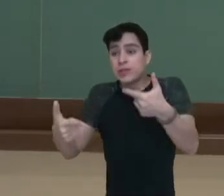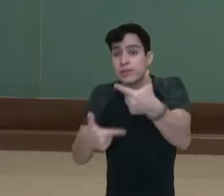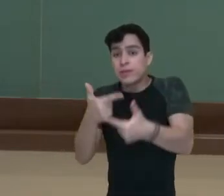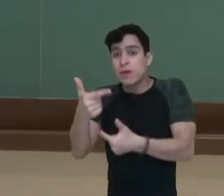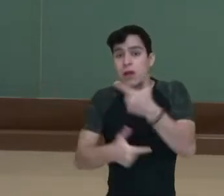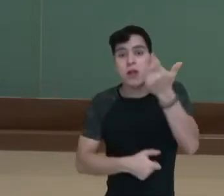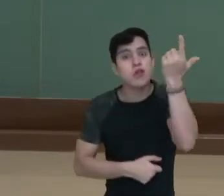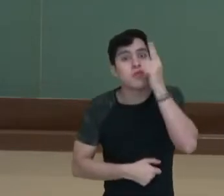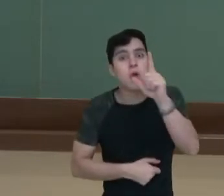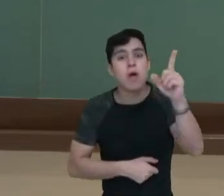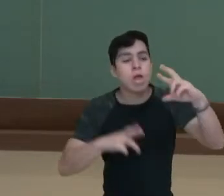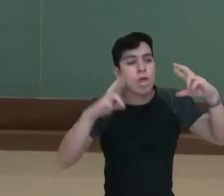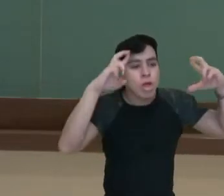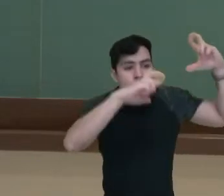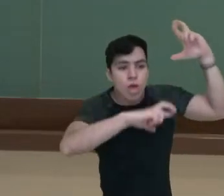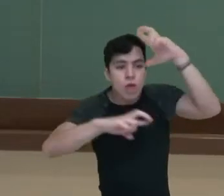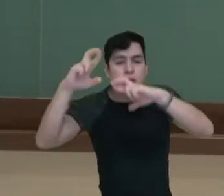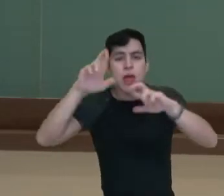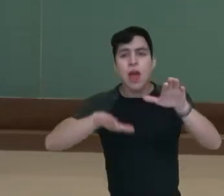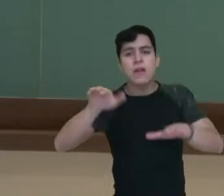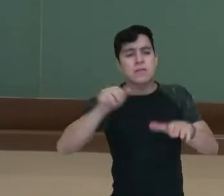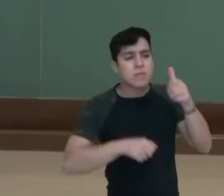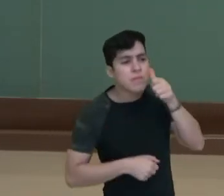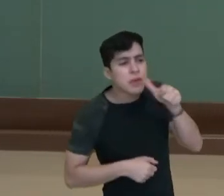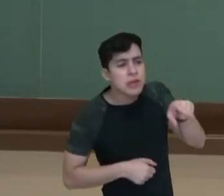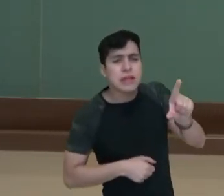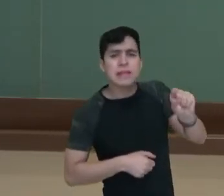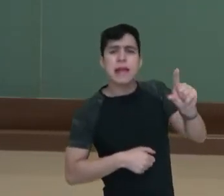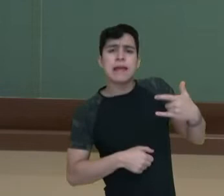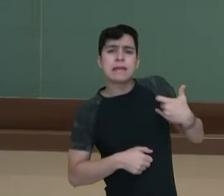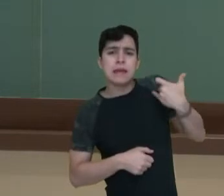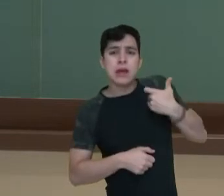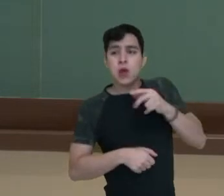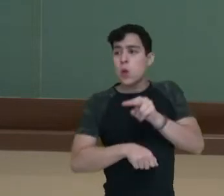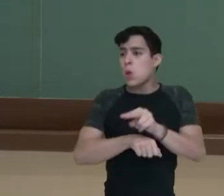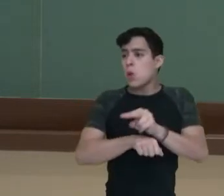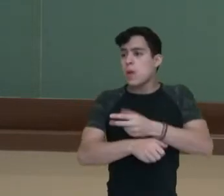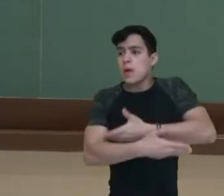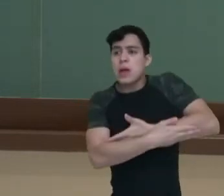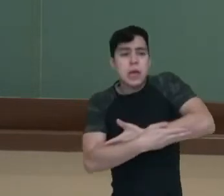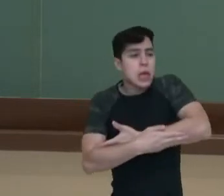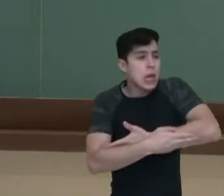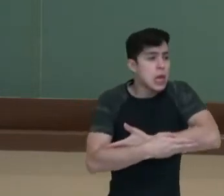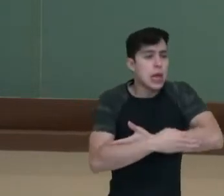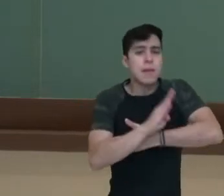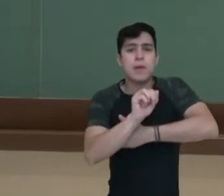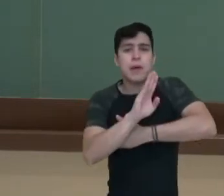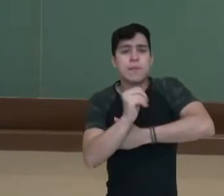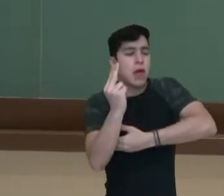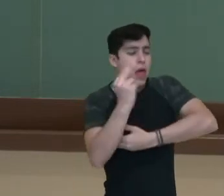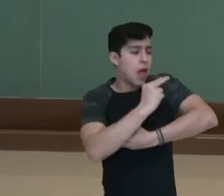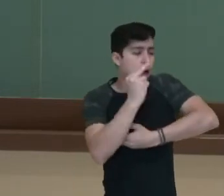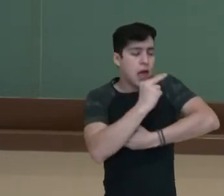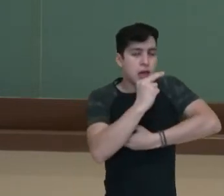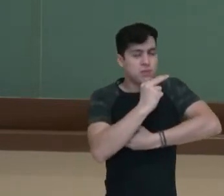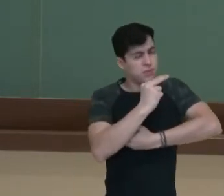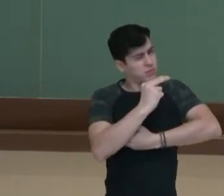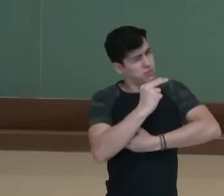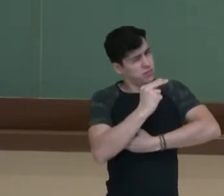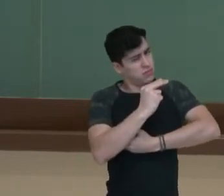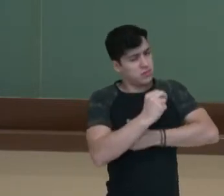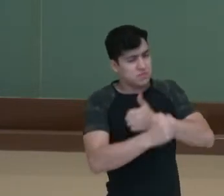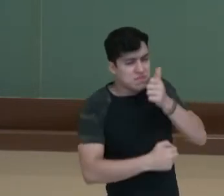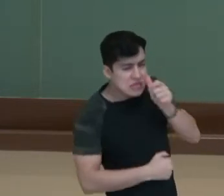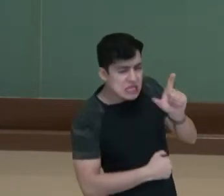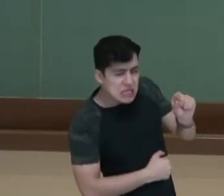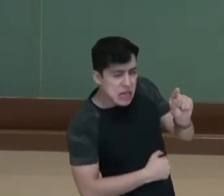Às vezes é uma menina de 10 anos que trabalha de babá, cuidando de uma criança. E isso, uma criança de 10 anos não